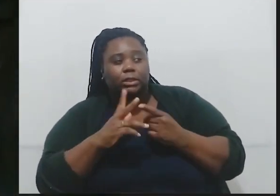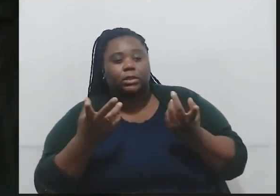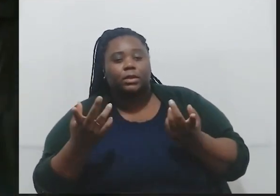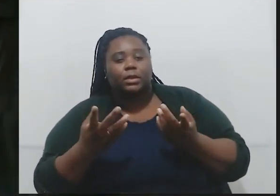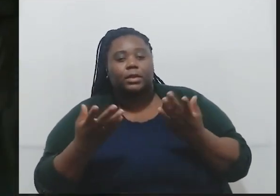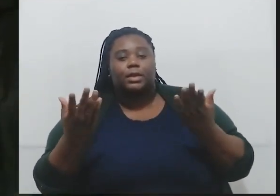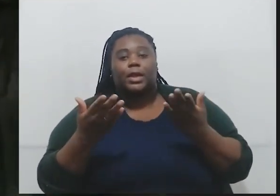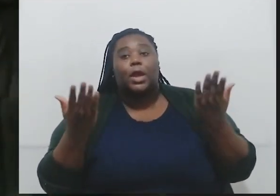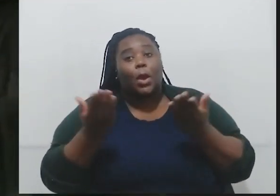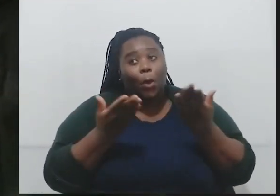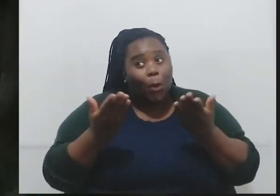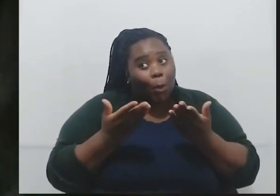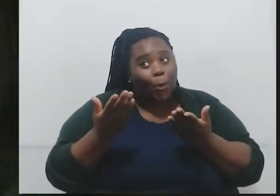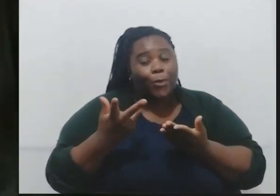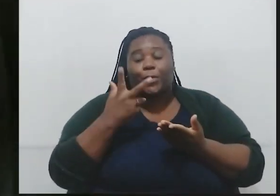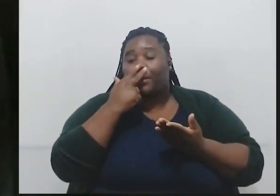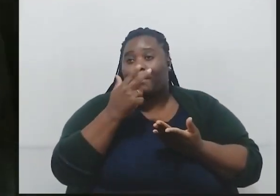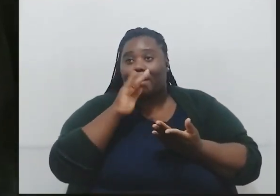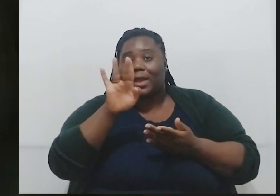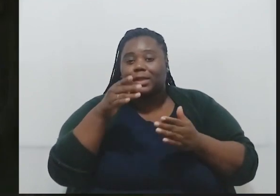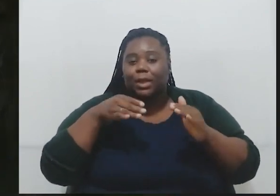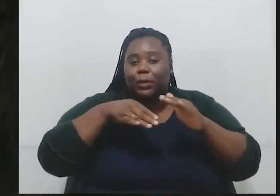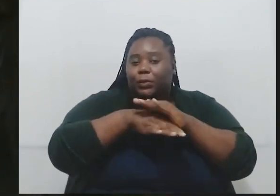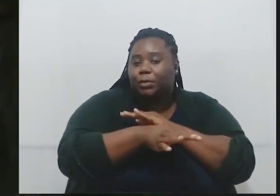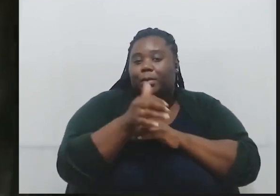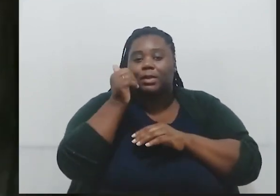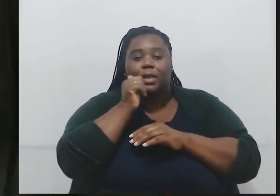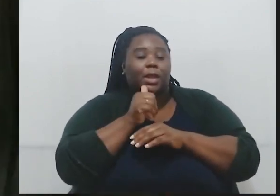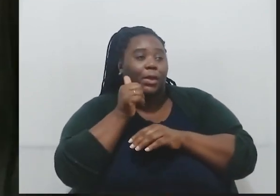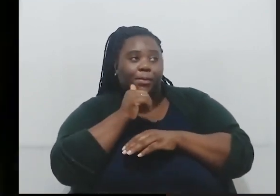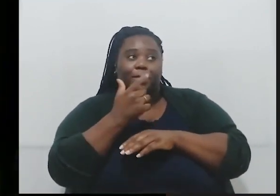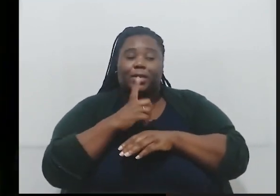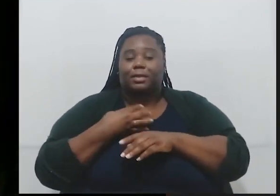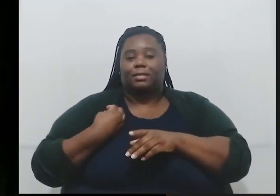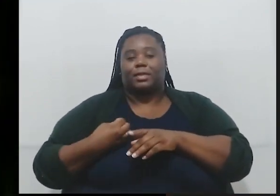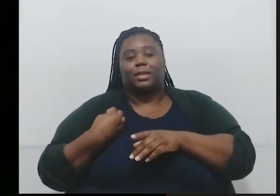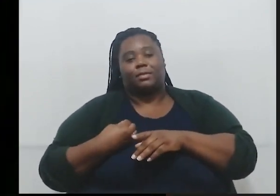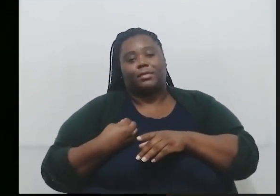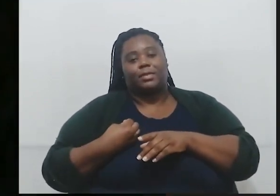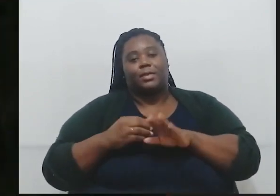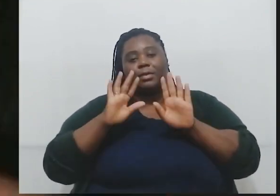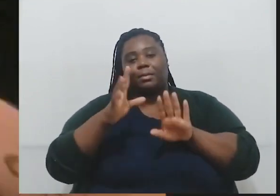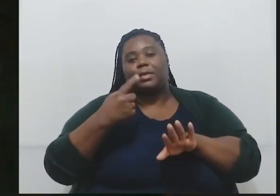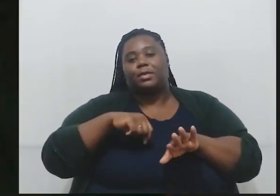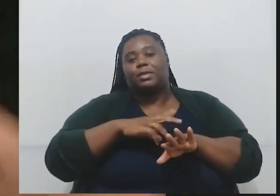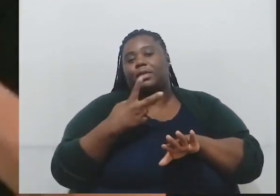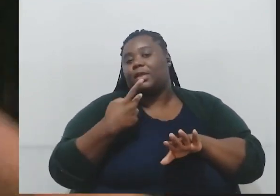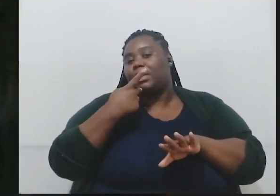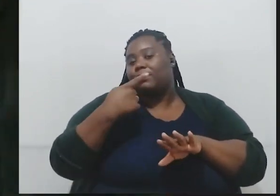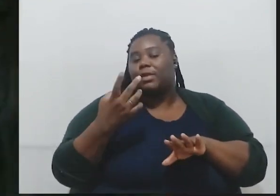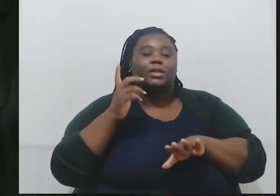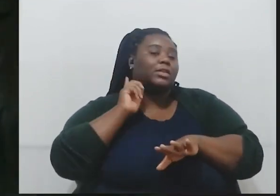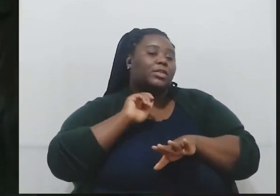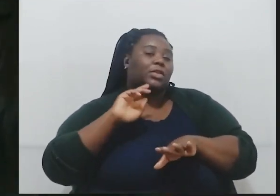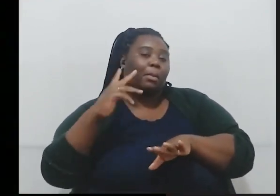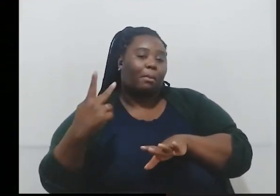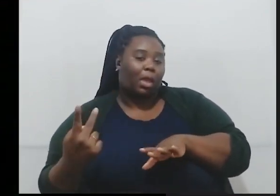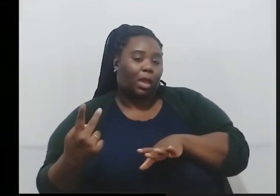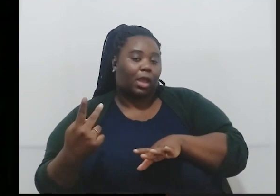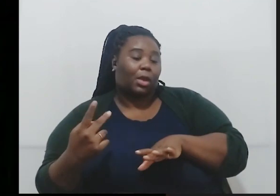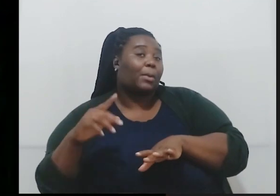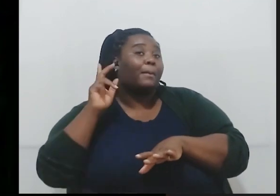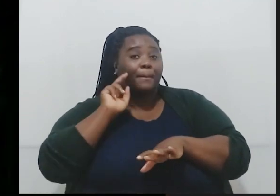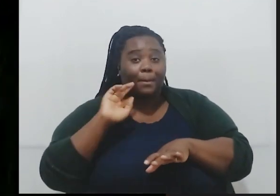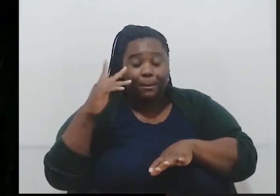que as mulheres estejam, mas a gente está falando de Belo Horizonte, né, amigo? Belo Horizonte está num crescimento, uma efervescência, mas